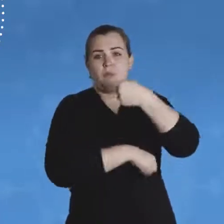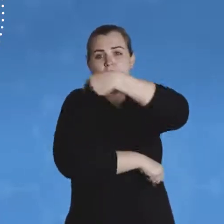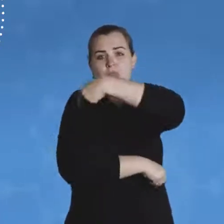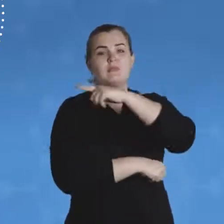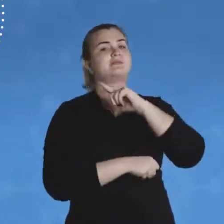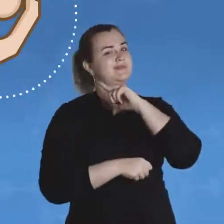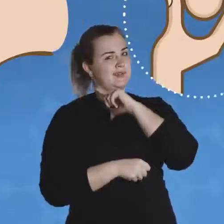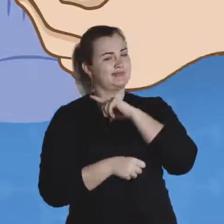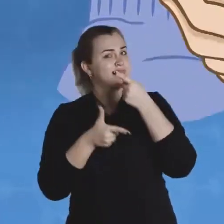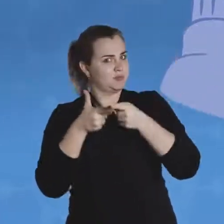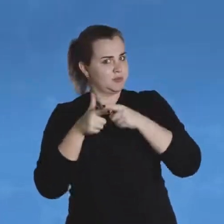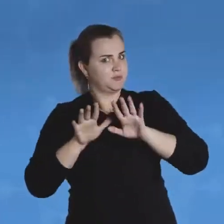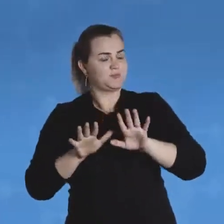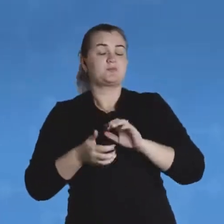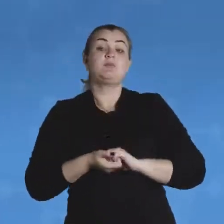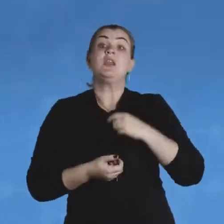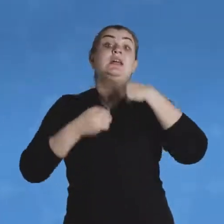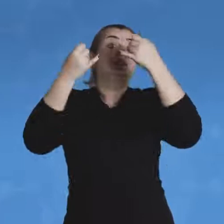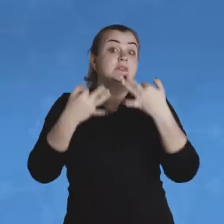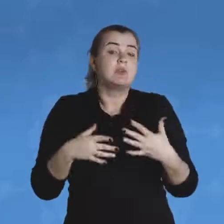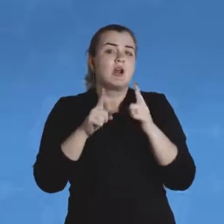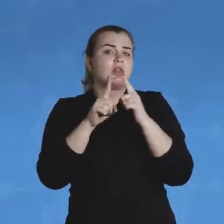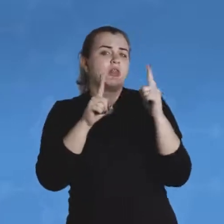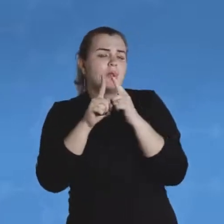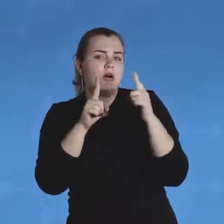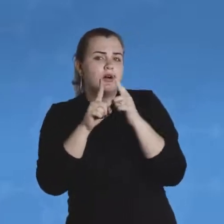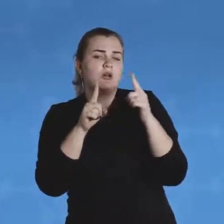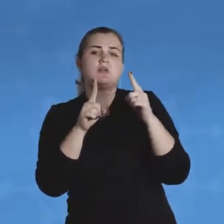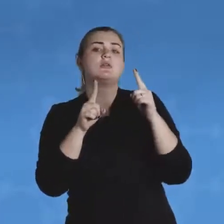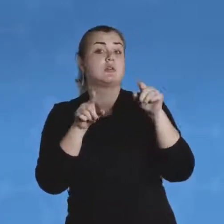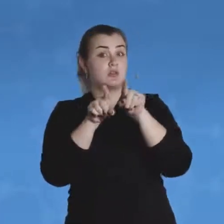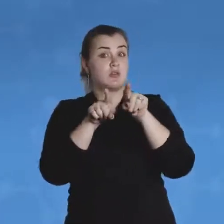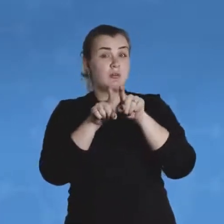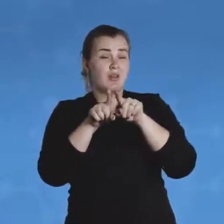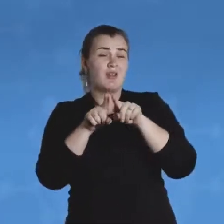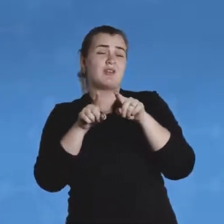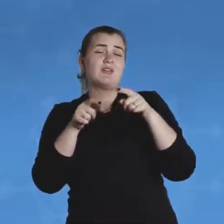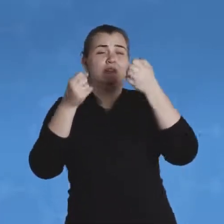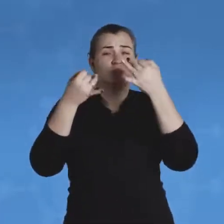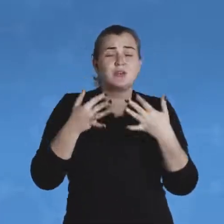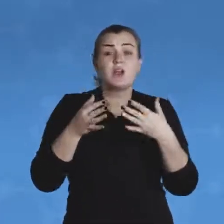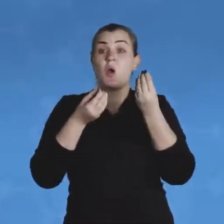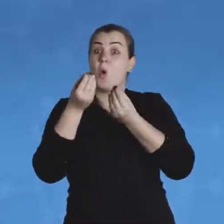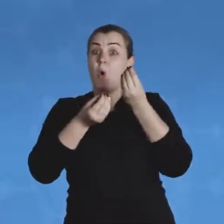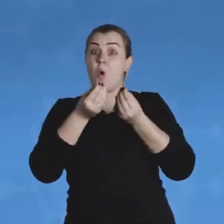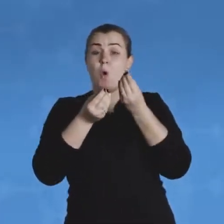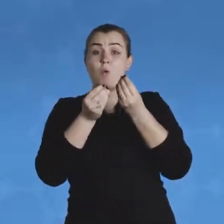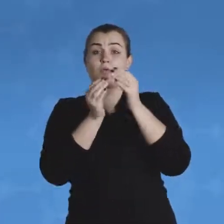falando sobre o tamanho das agulhas, elas vão determinar o ângulo de aplicação e também evita que a aplicação seja feita no